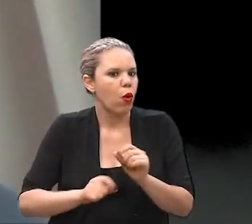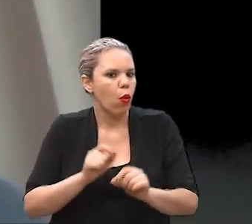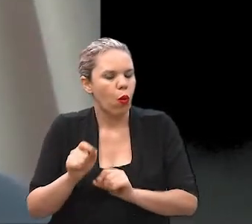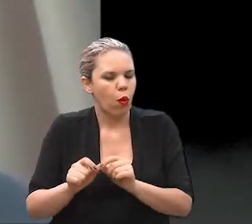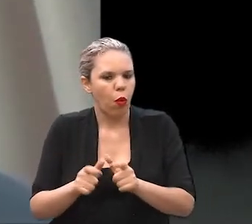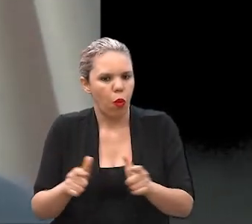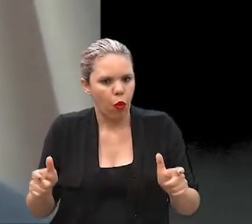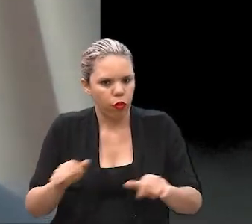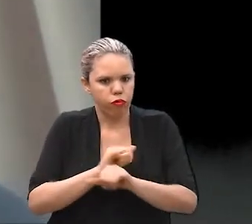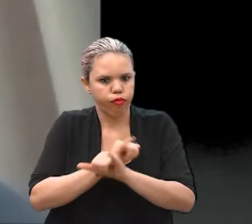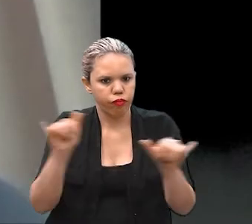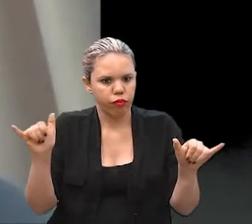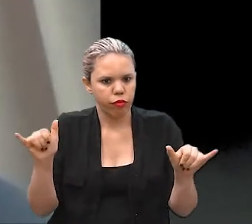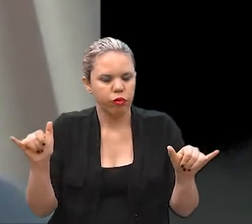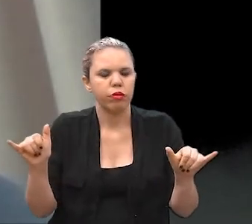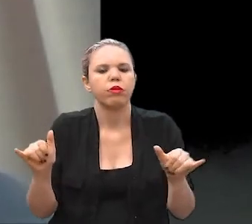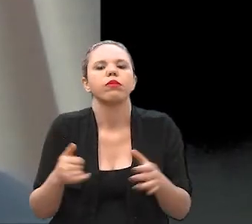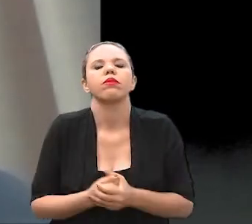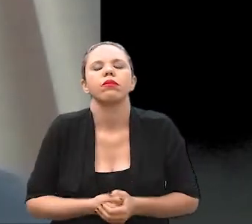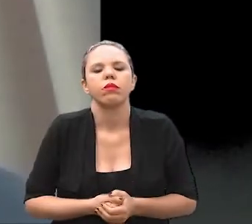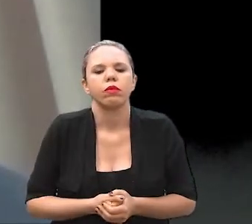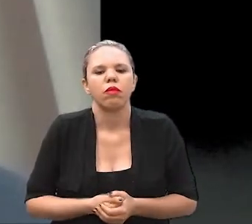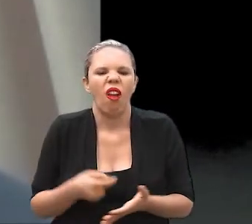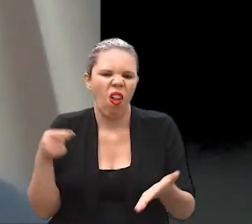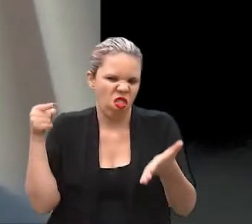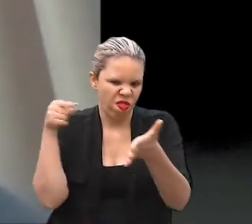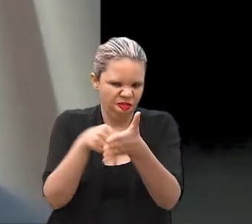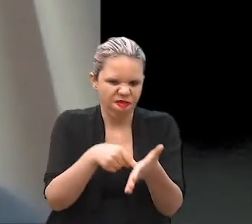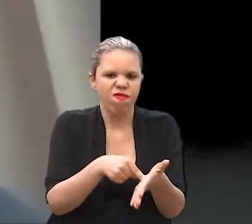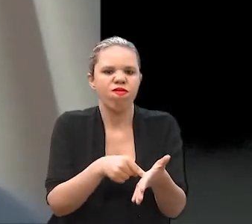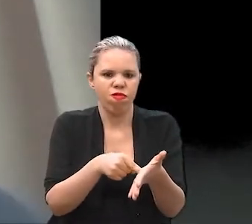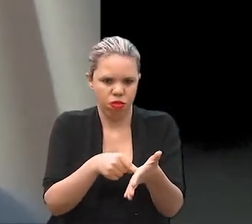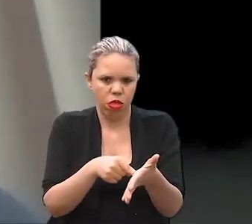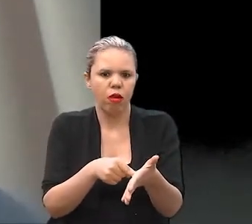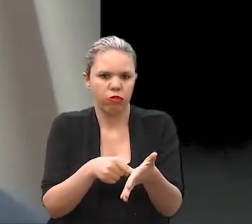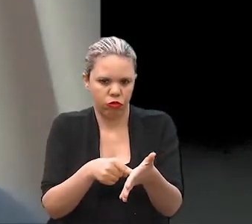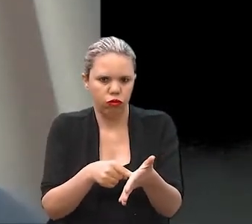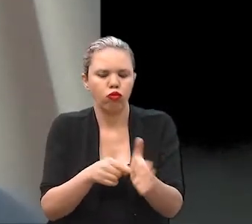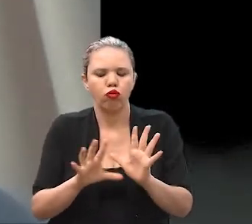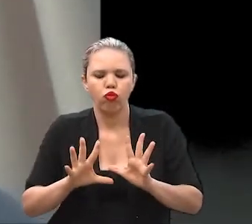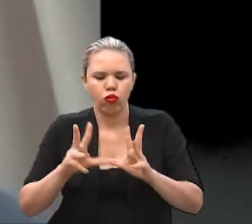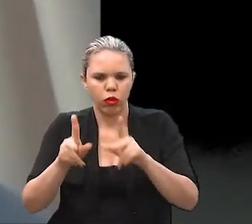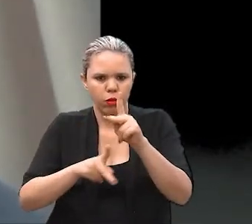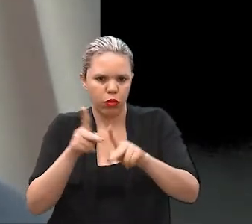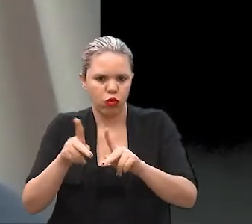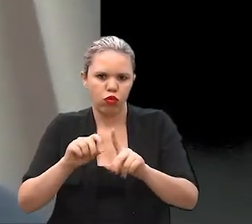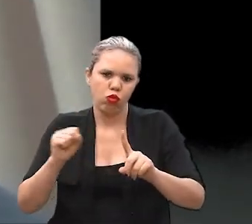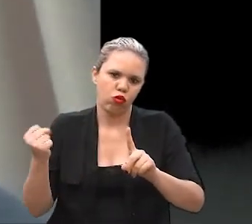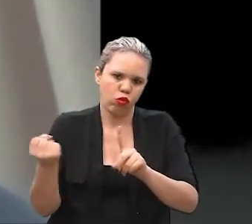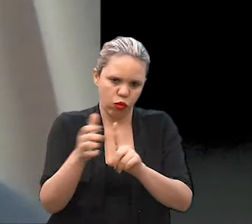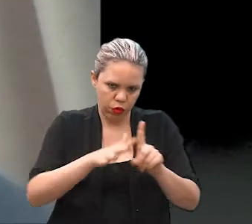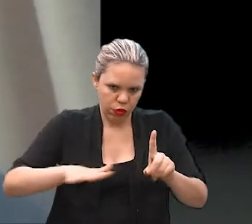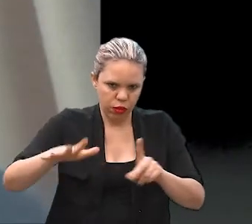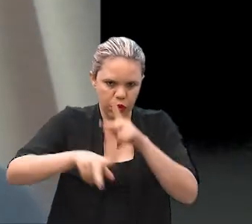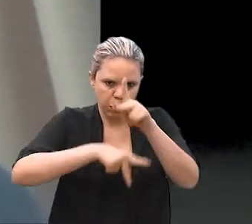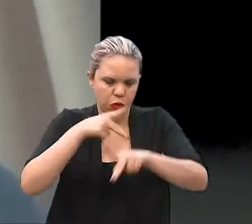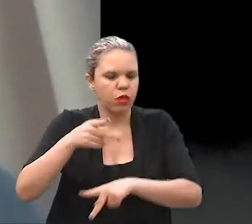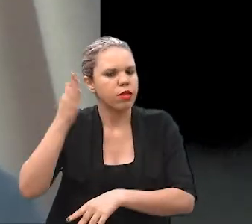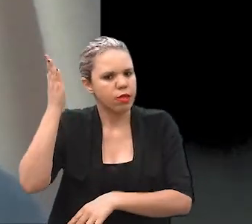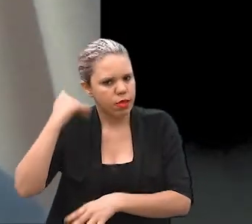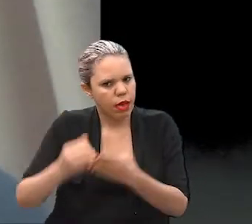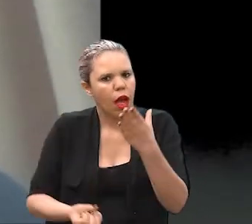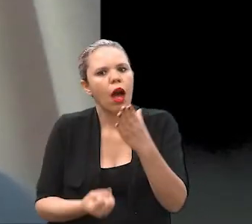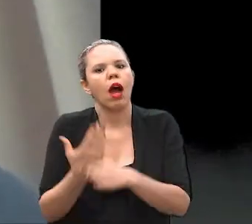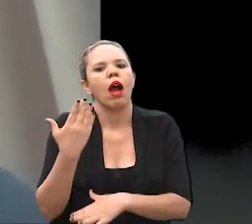uma ampla divulgação, de uma ampla denúncia no conjunto da sociedade, para que as pessoas tenham